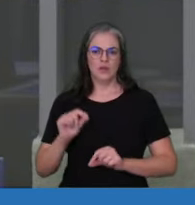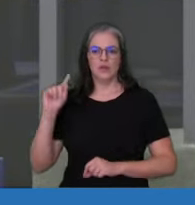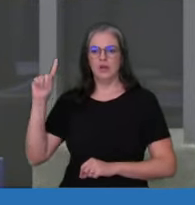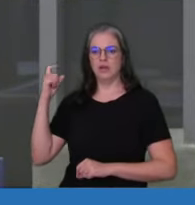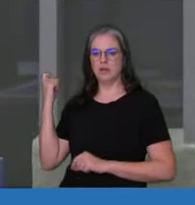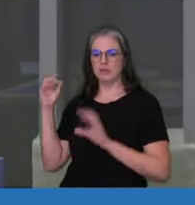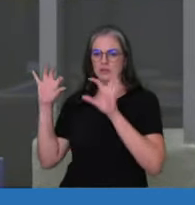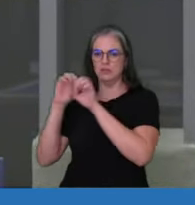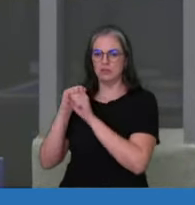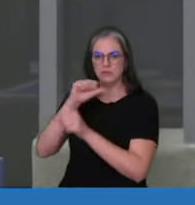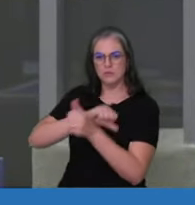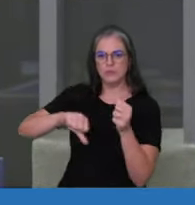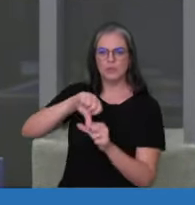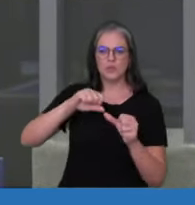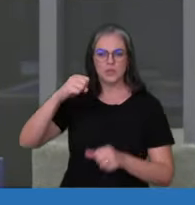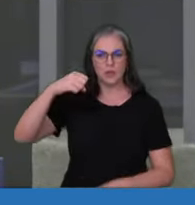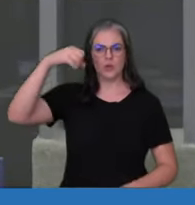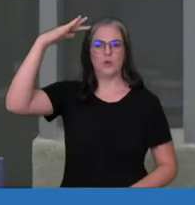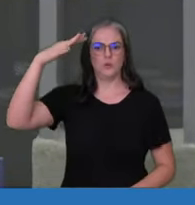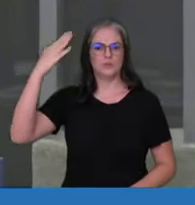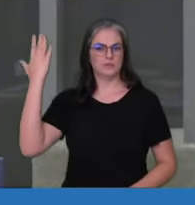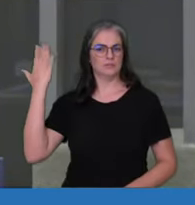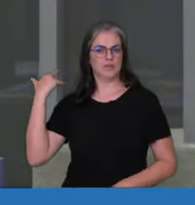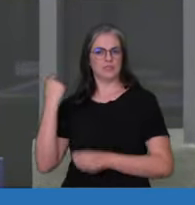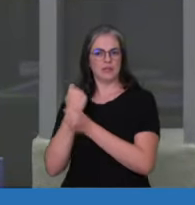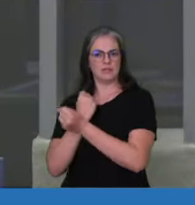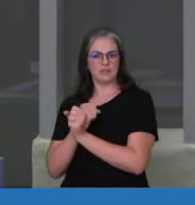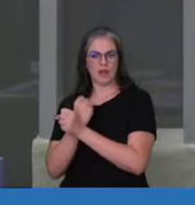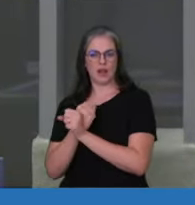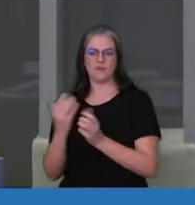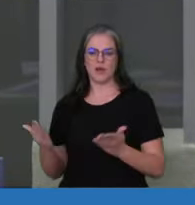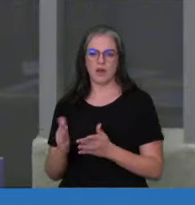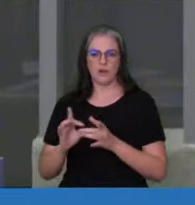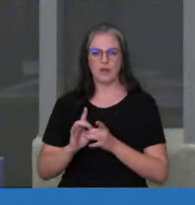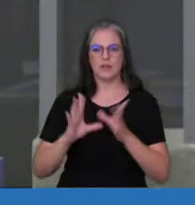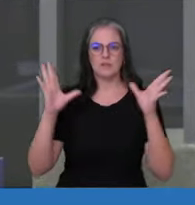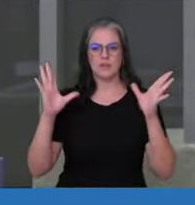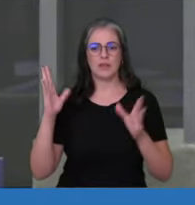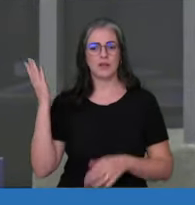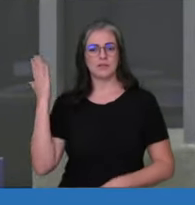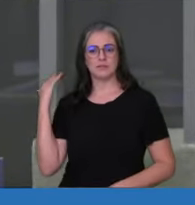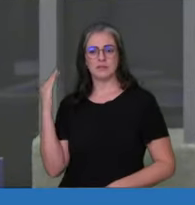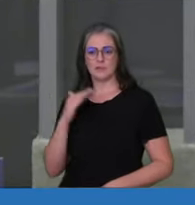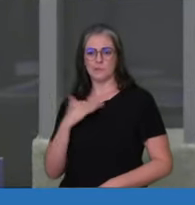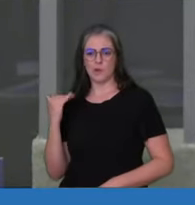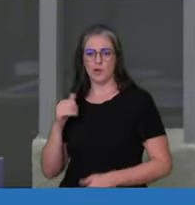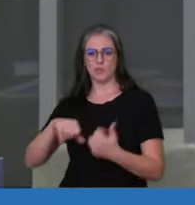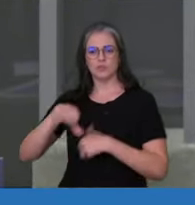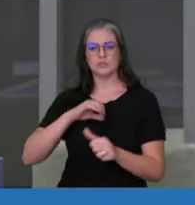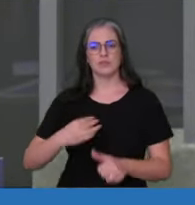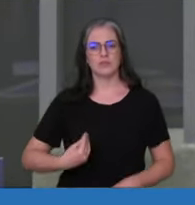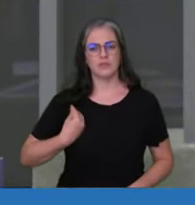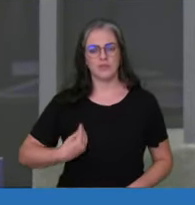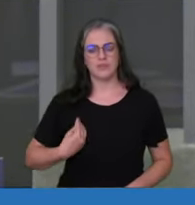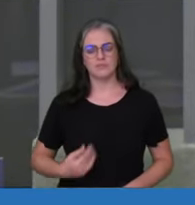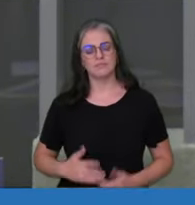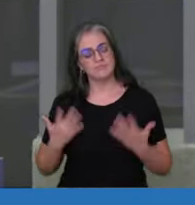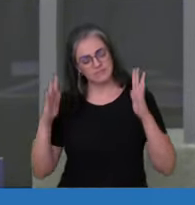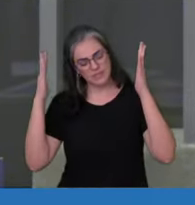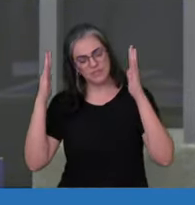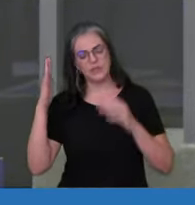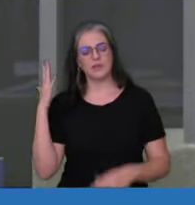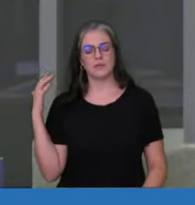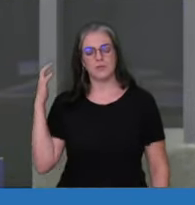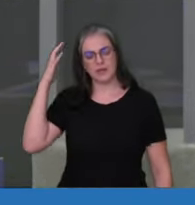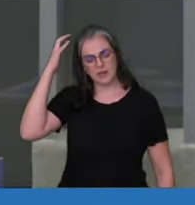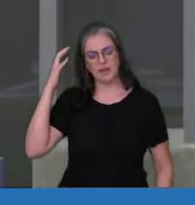luz, da escravidão para a liberdade, da morte para a vida. Viva Marielle, viva